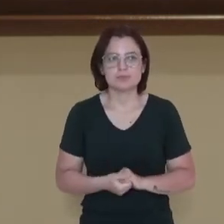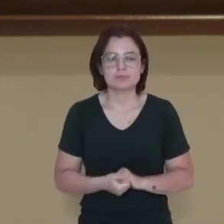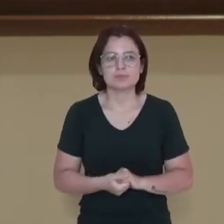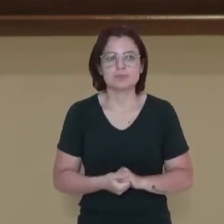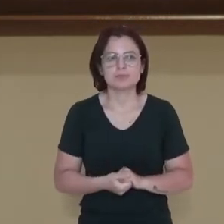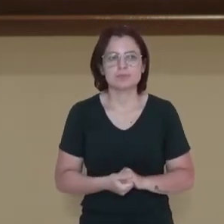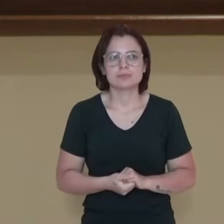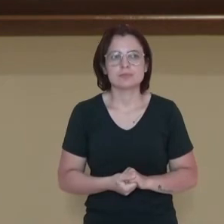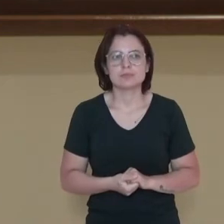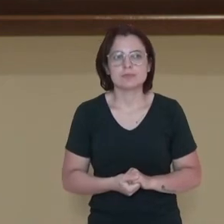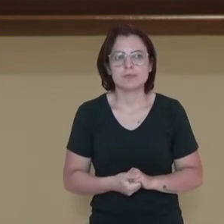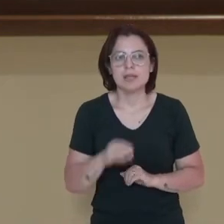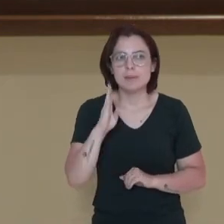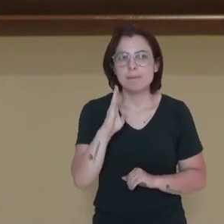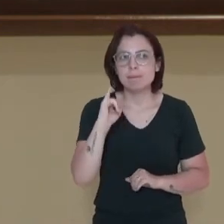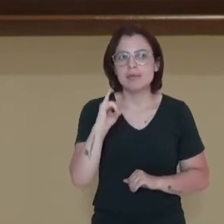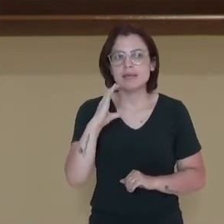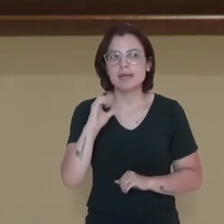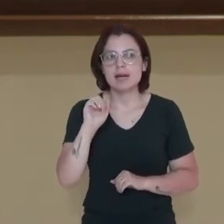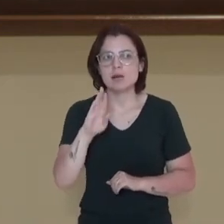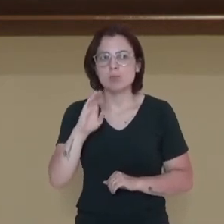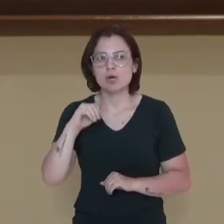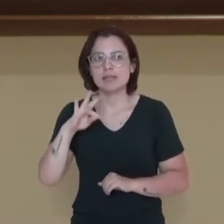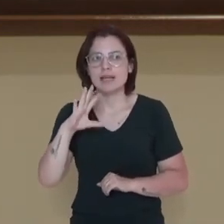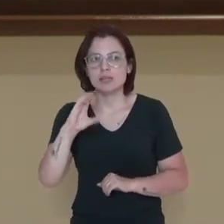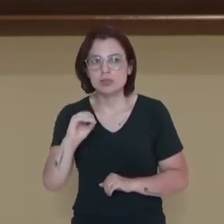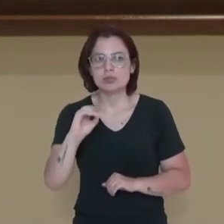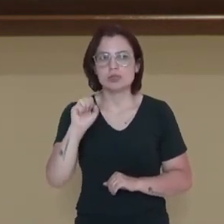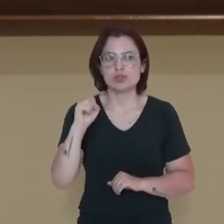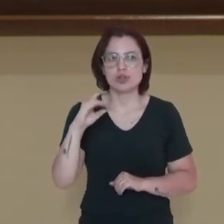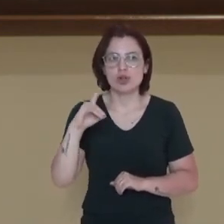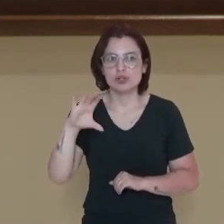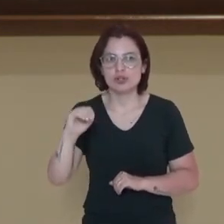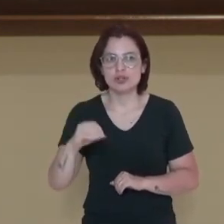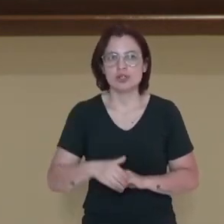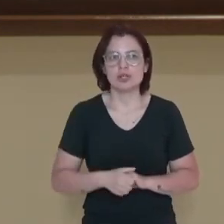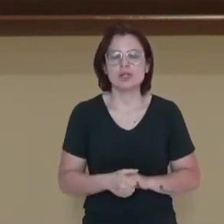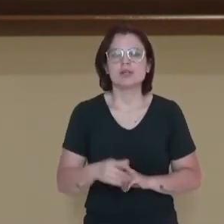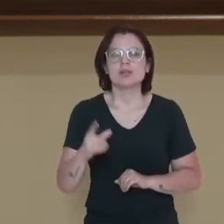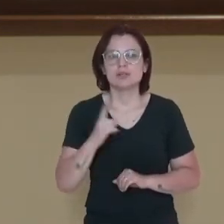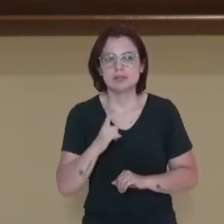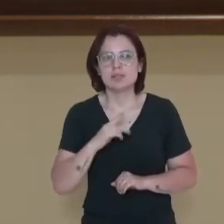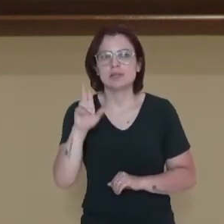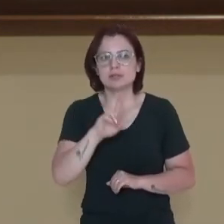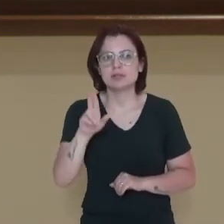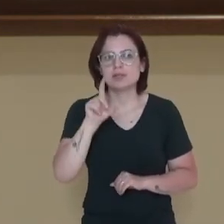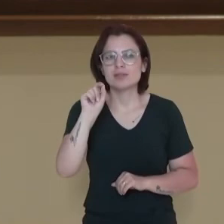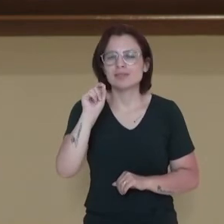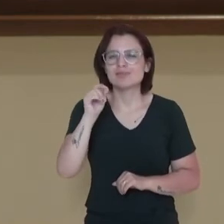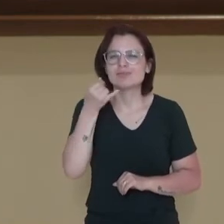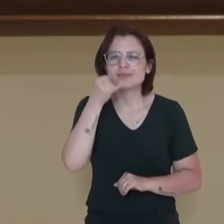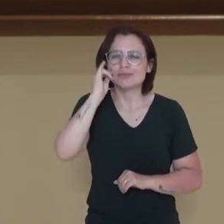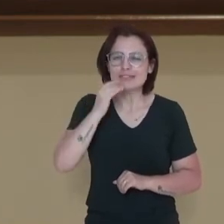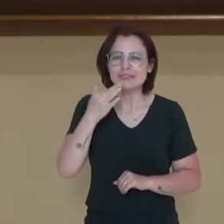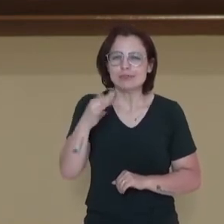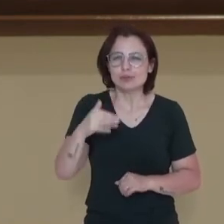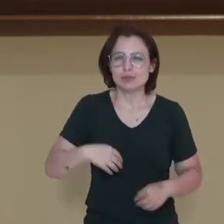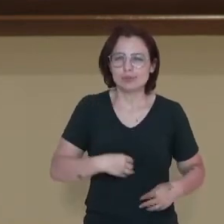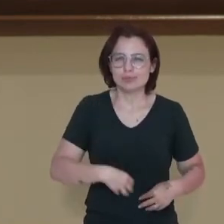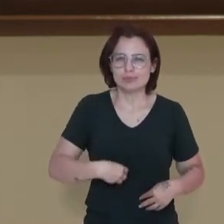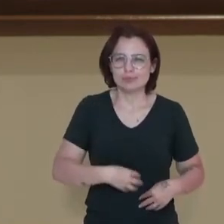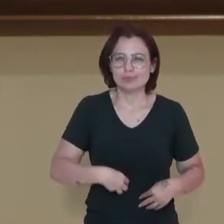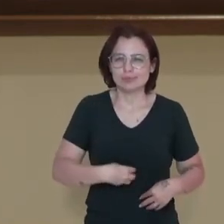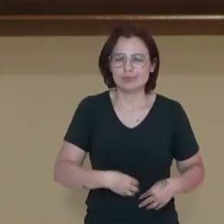O bicarbonato de sódio, que é o NaHCO3, utilizado como antiácido, pois neutraliza o excesso do